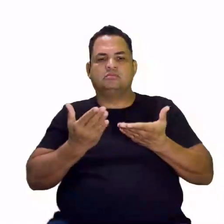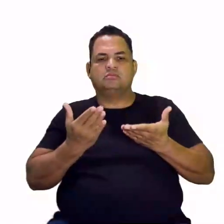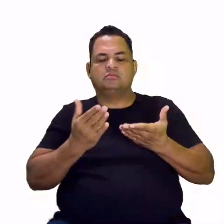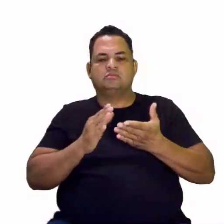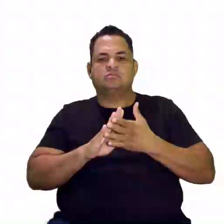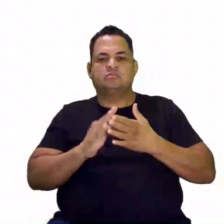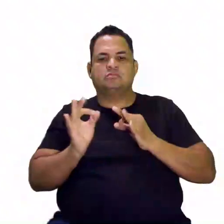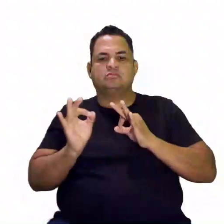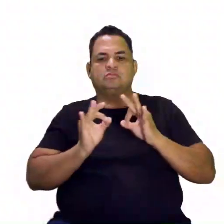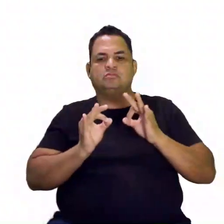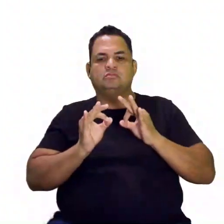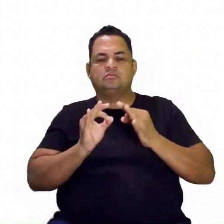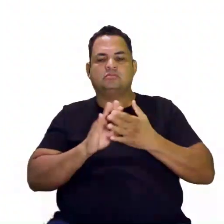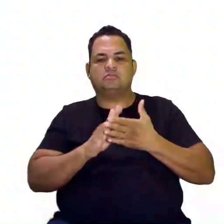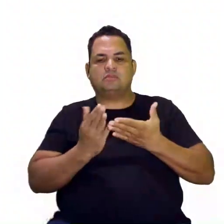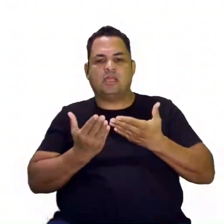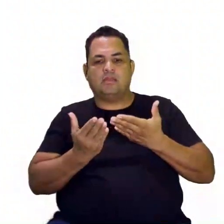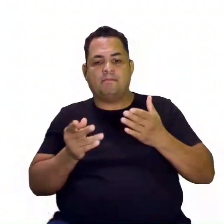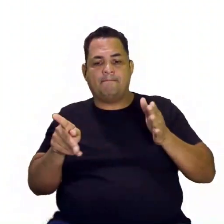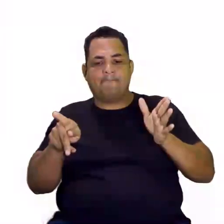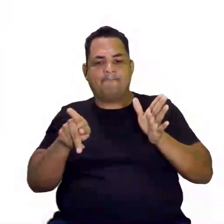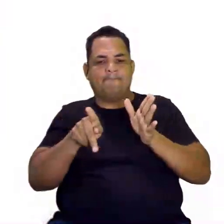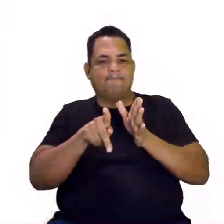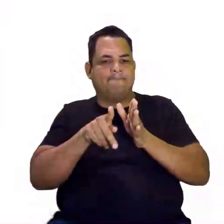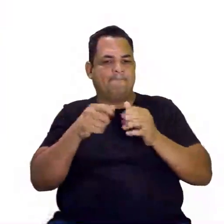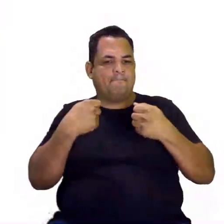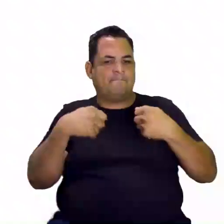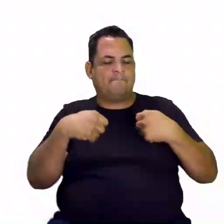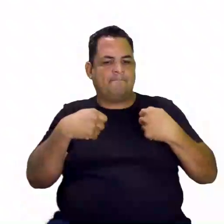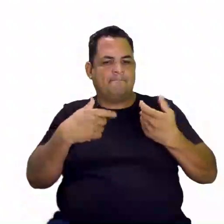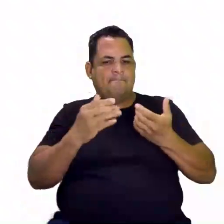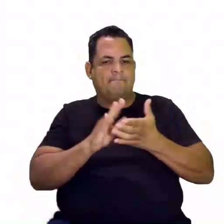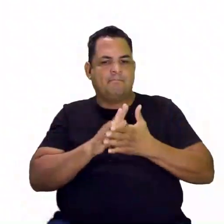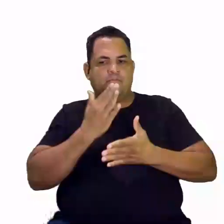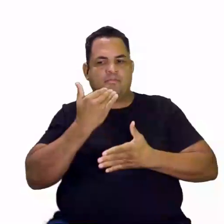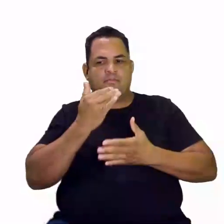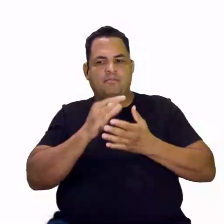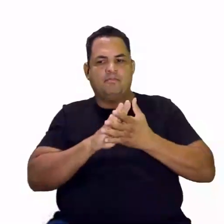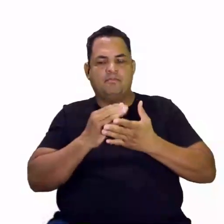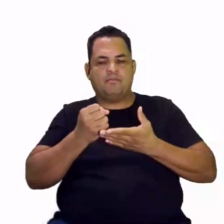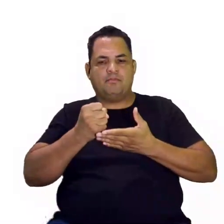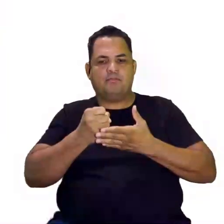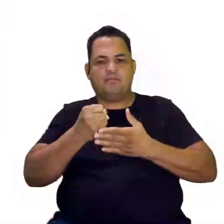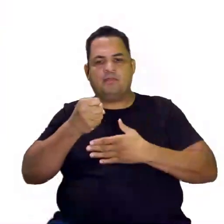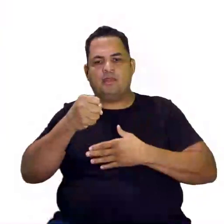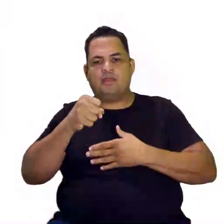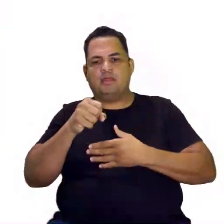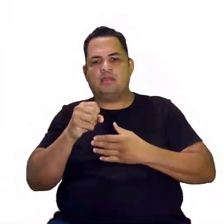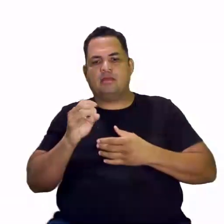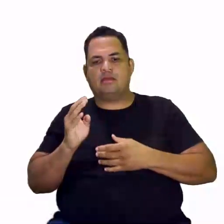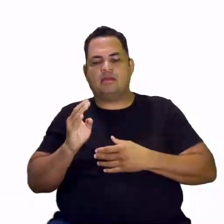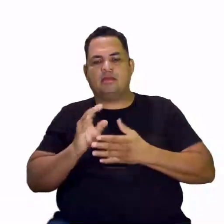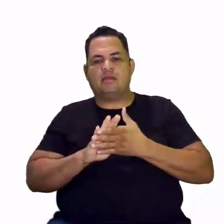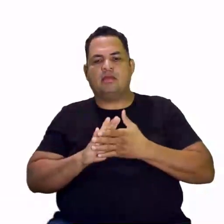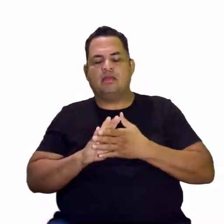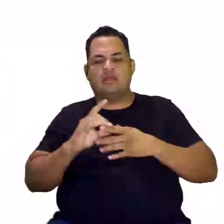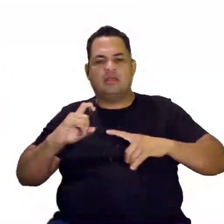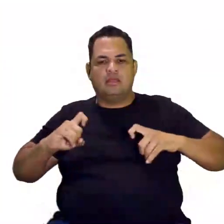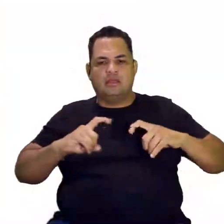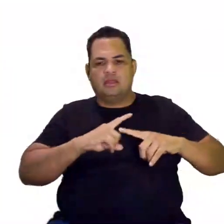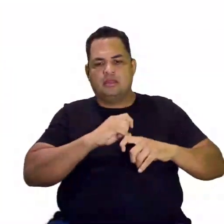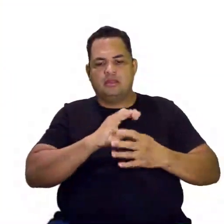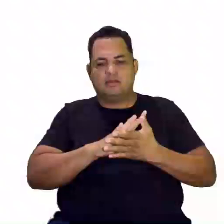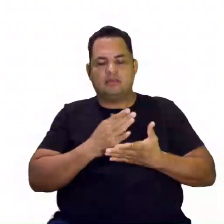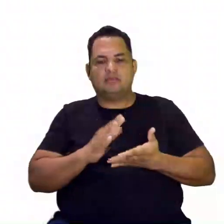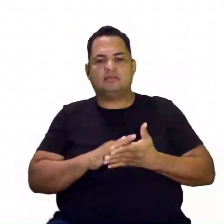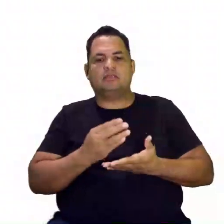se alimentar, incorporou, né, essa bactéria aeróbica que vivia na